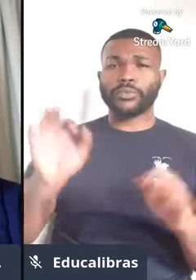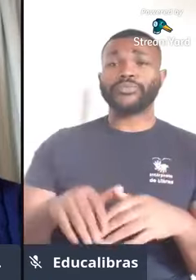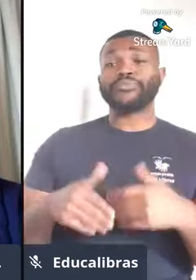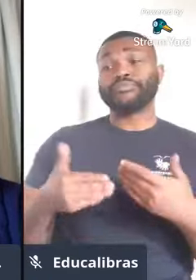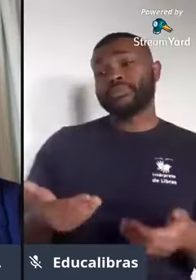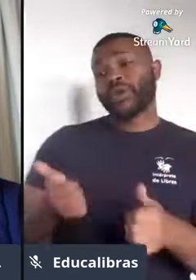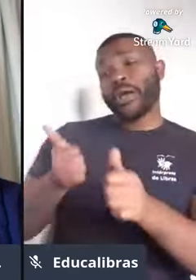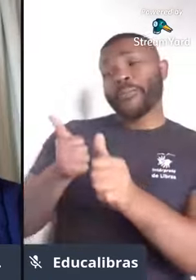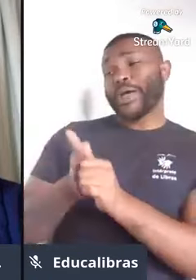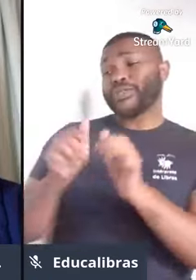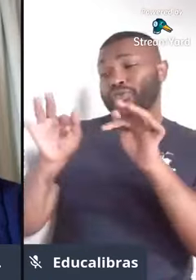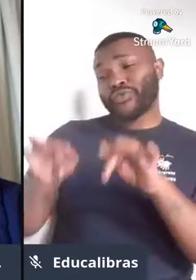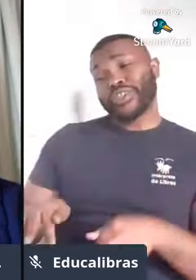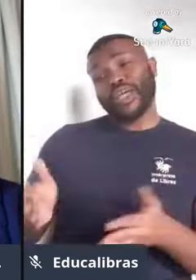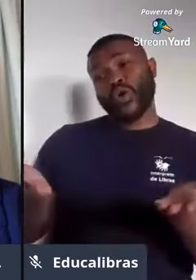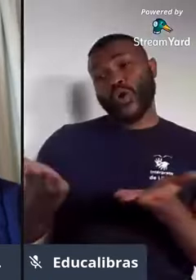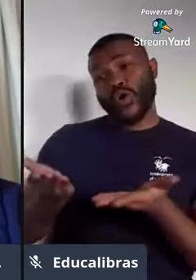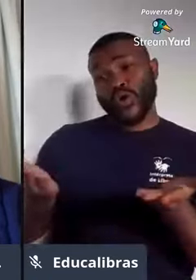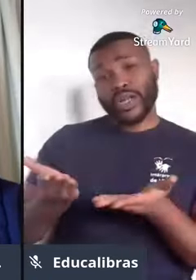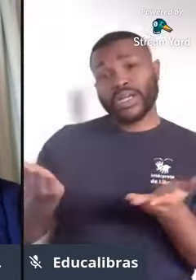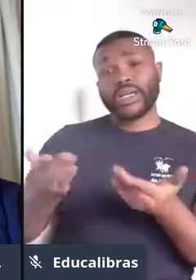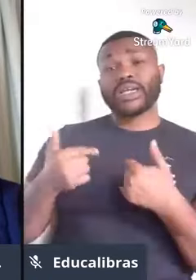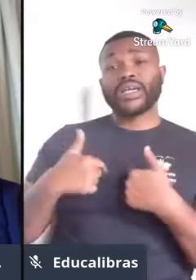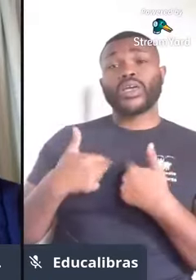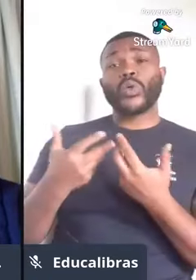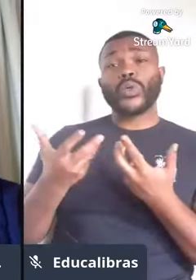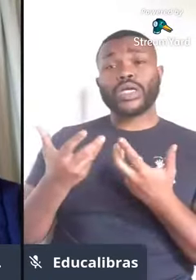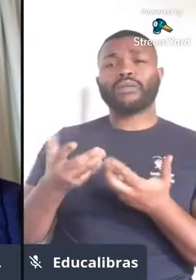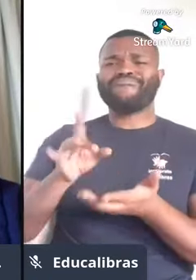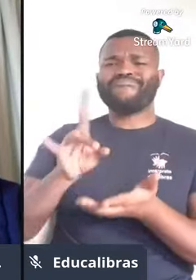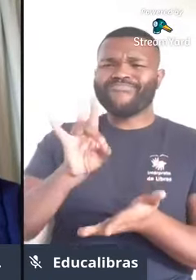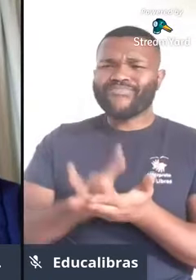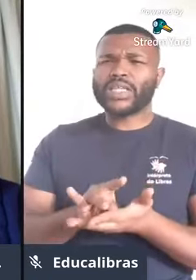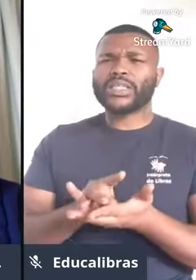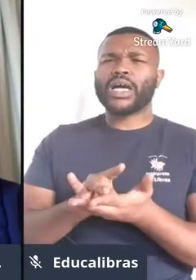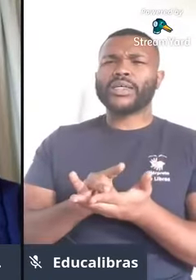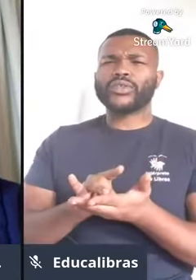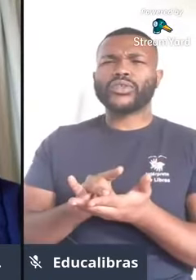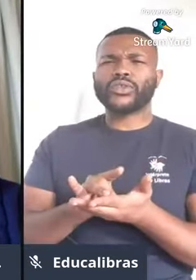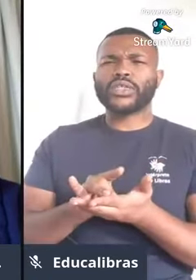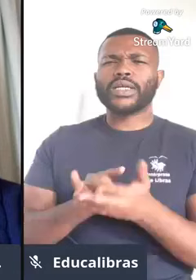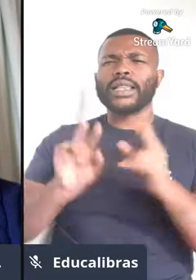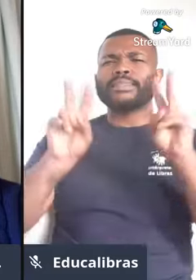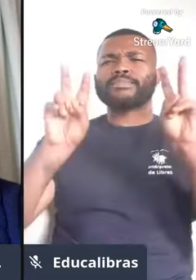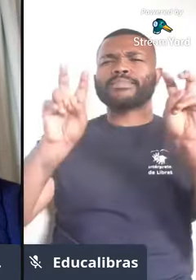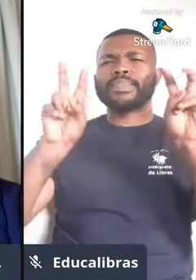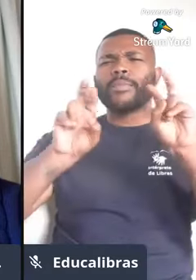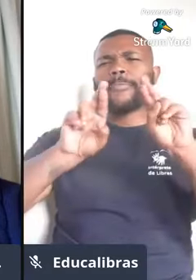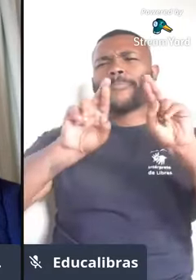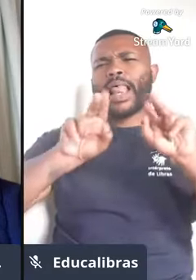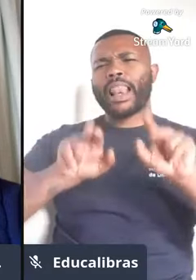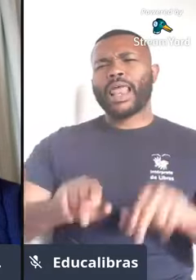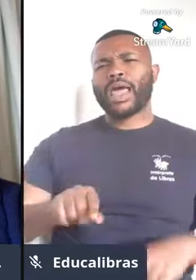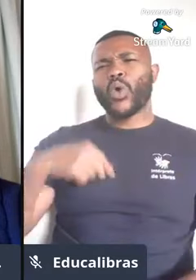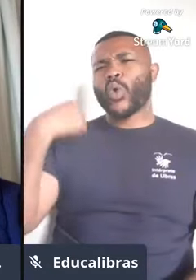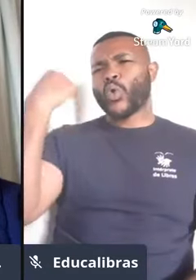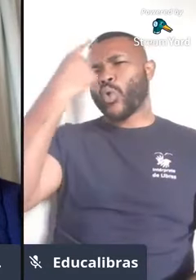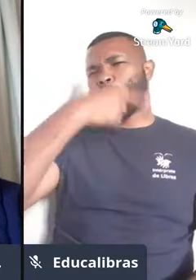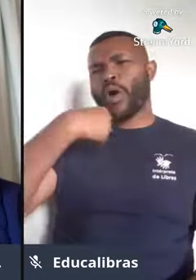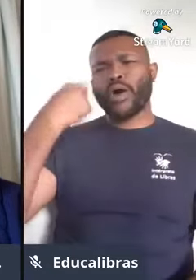no final. Eu queria, na verdade, uma série de temas. Acho que daria mais 1 hora de bate-papo aqui,